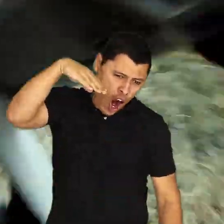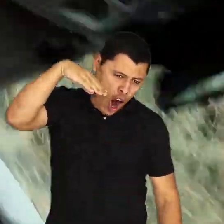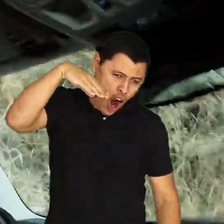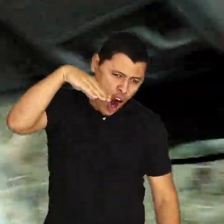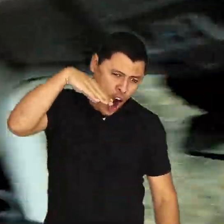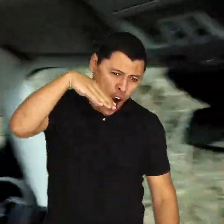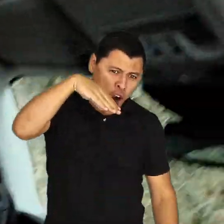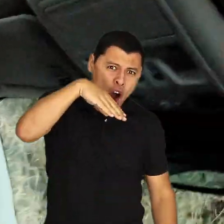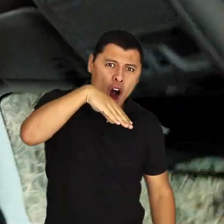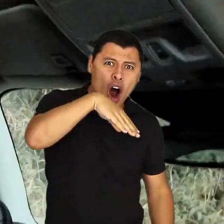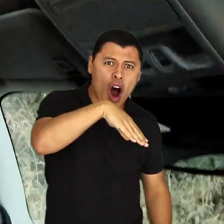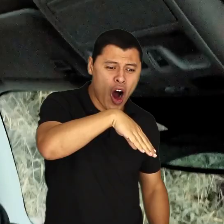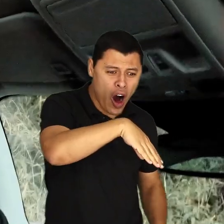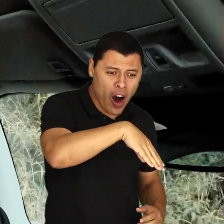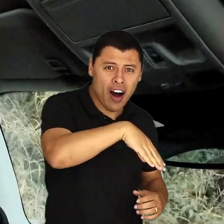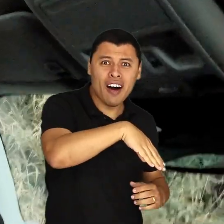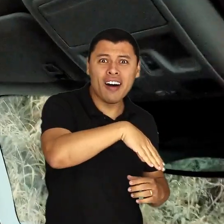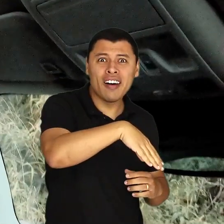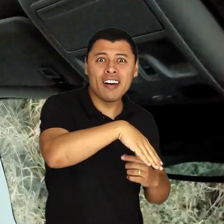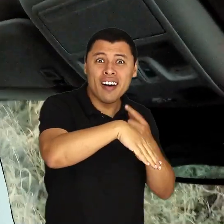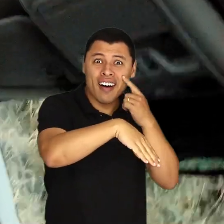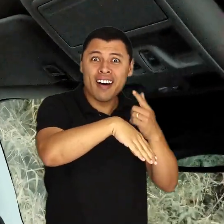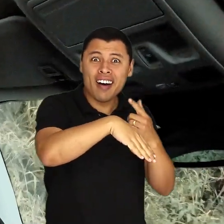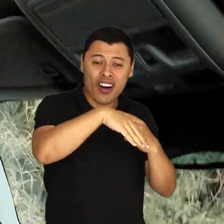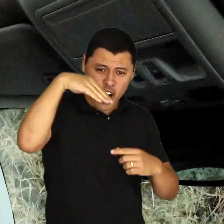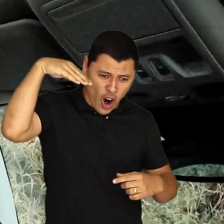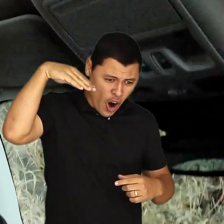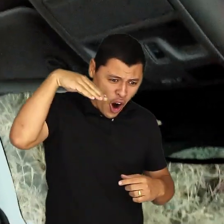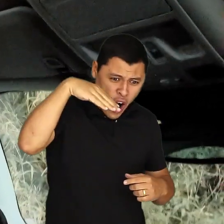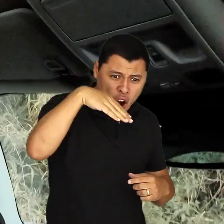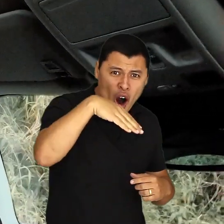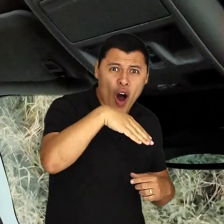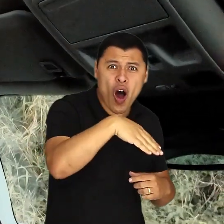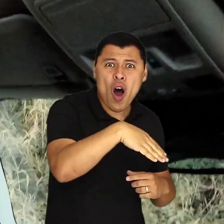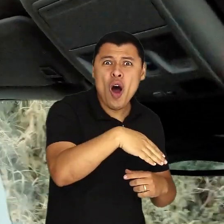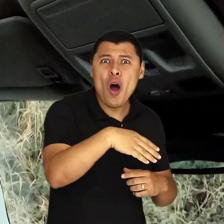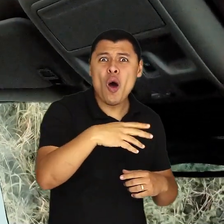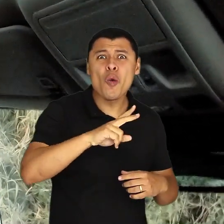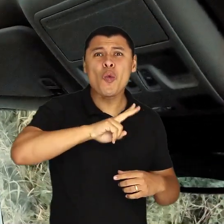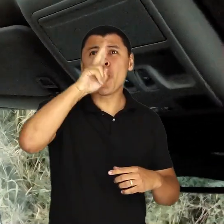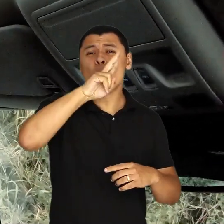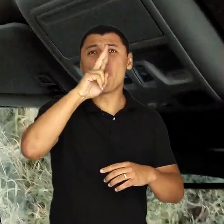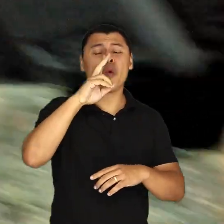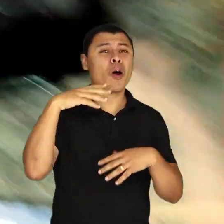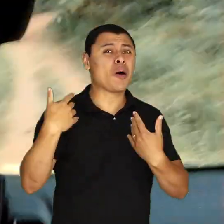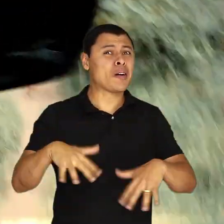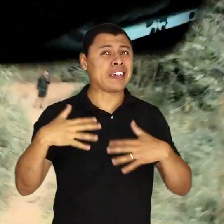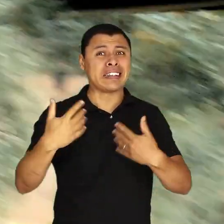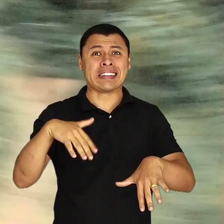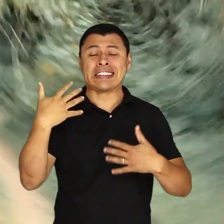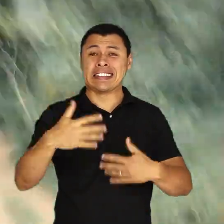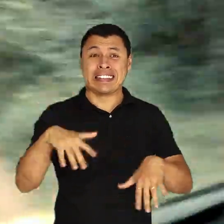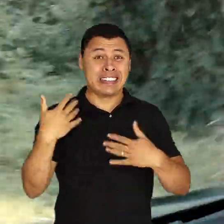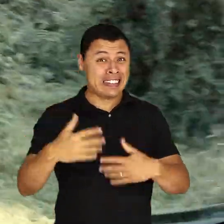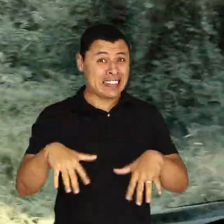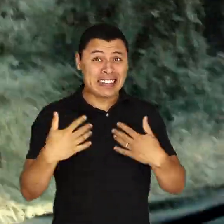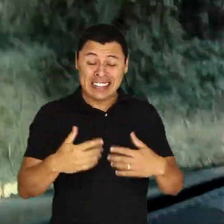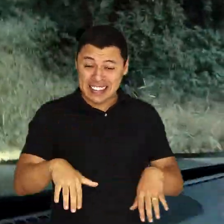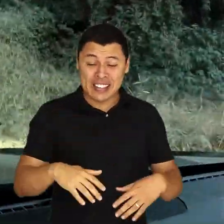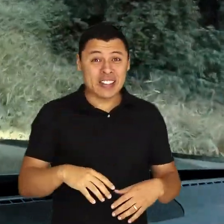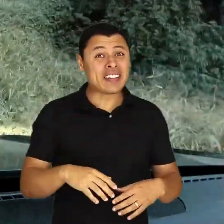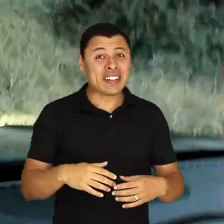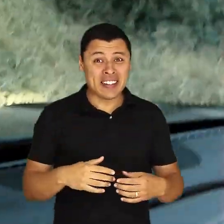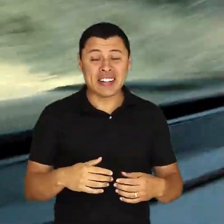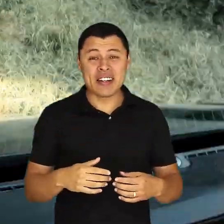Caras, isso aqui é a linha horizontal. Essa aqui é a linha horizontal da câmera. Não sei se vocês têm noção do quão inclinado que tá isso